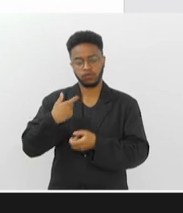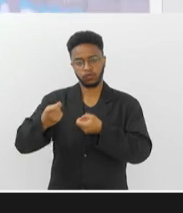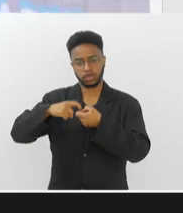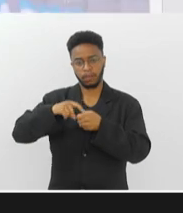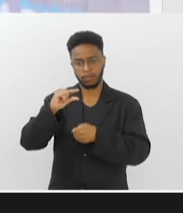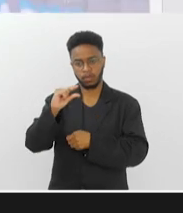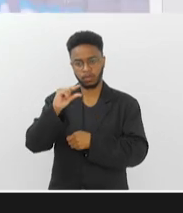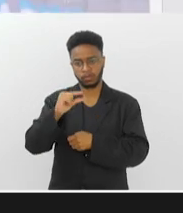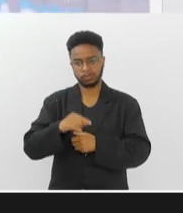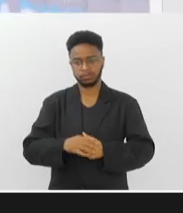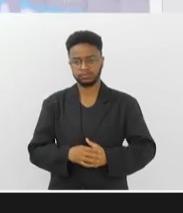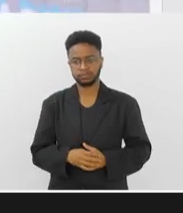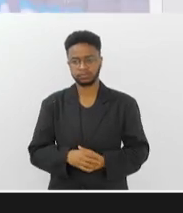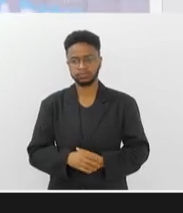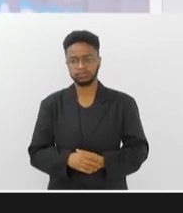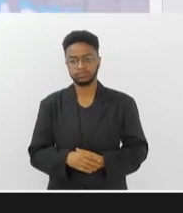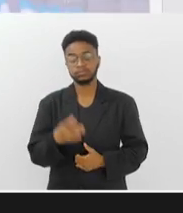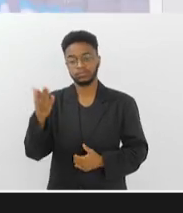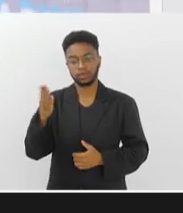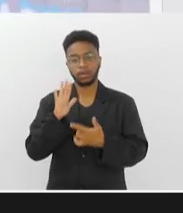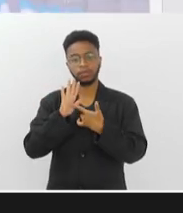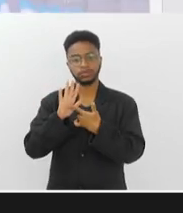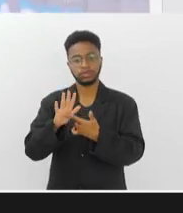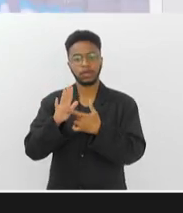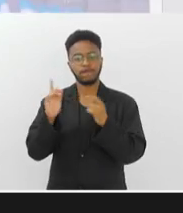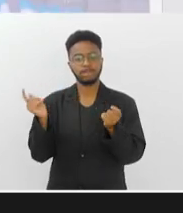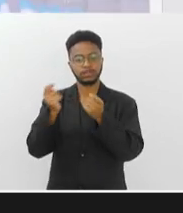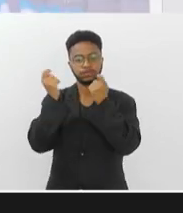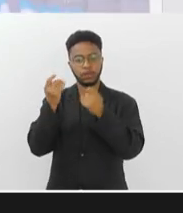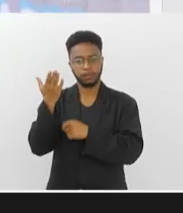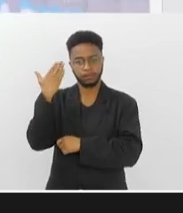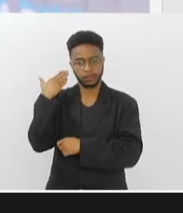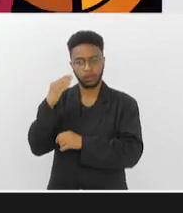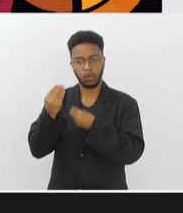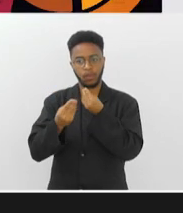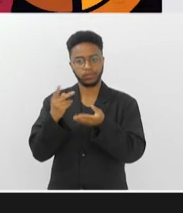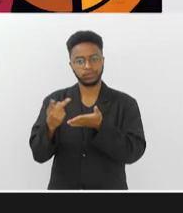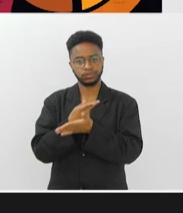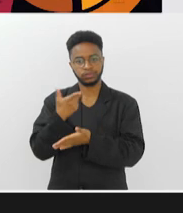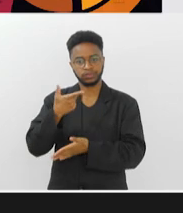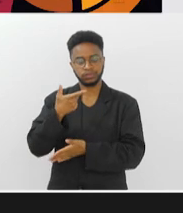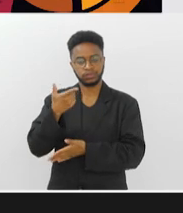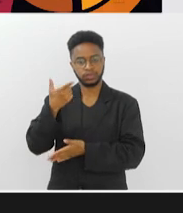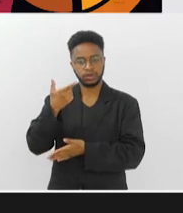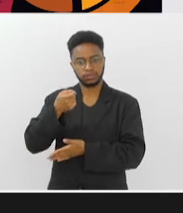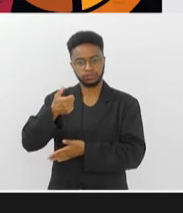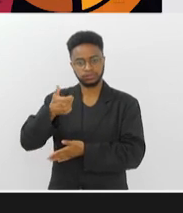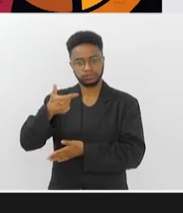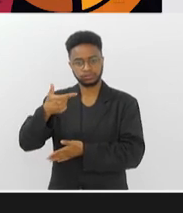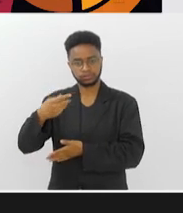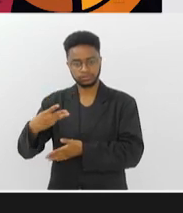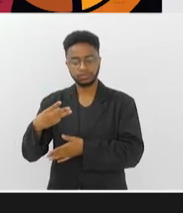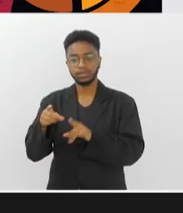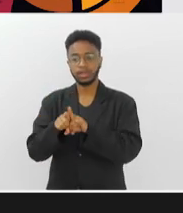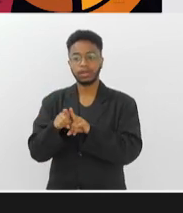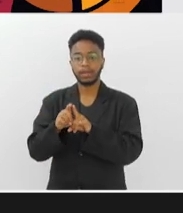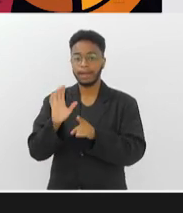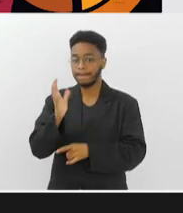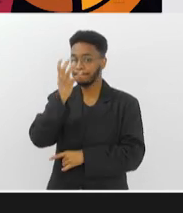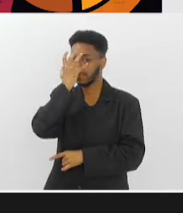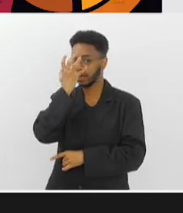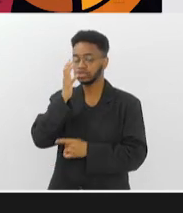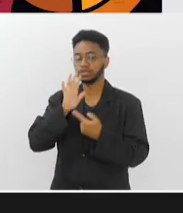bocadinho, era a edição anterior, portanto, esta máscara que eu expliquei, que é uma imagem